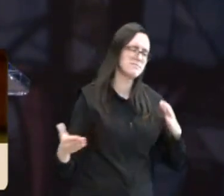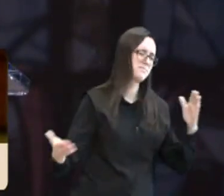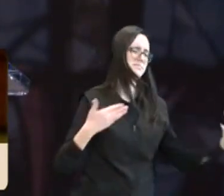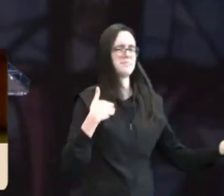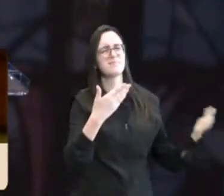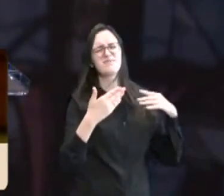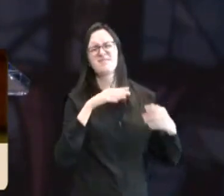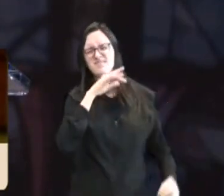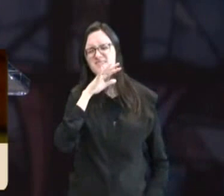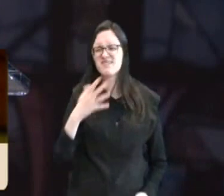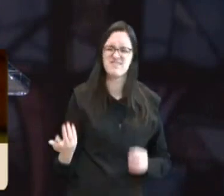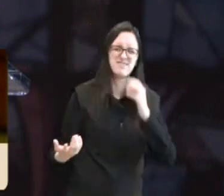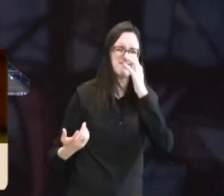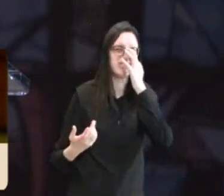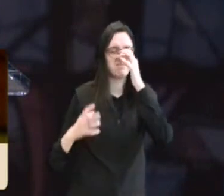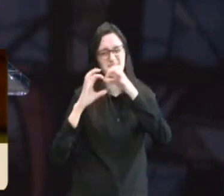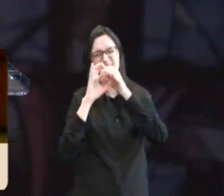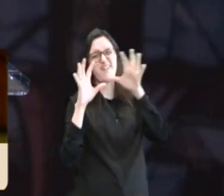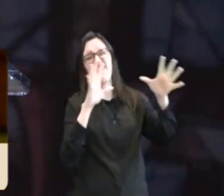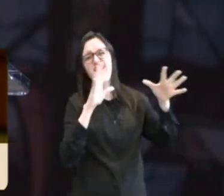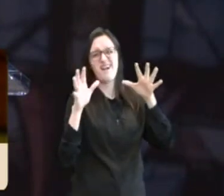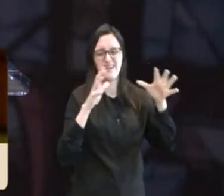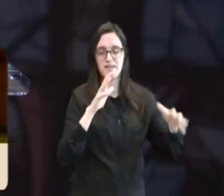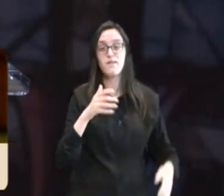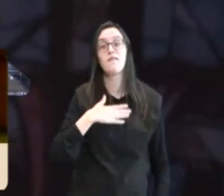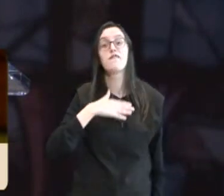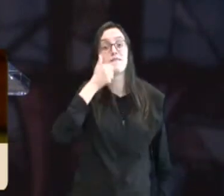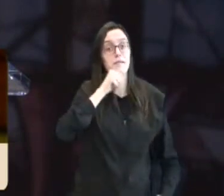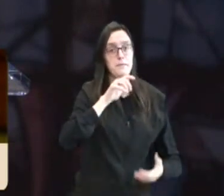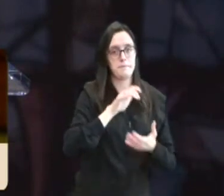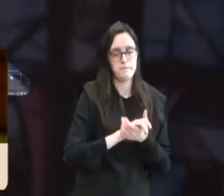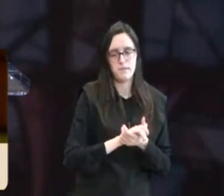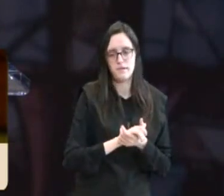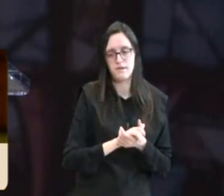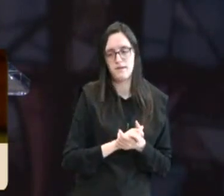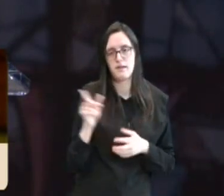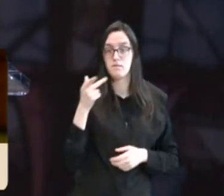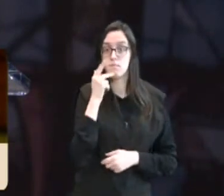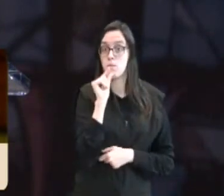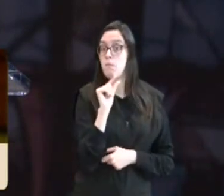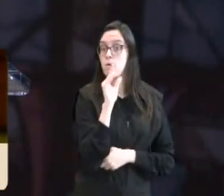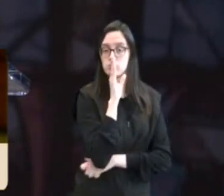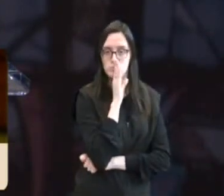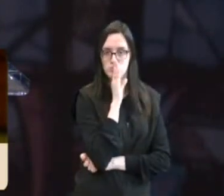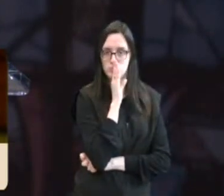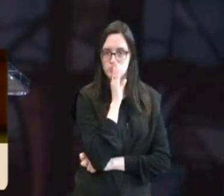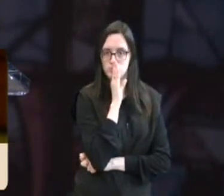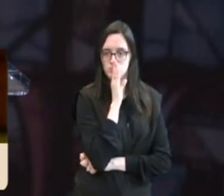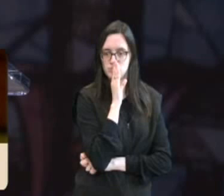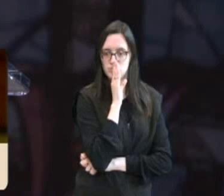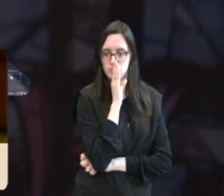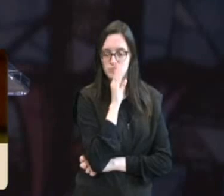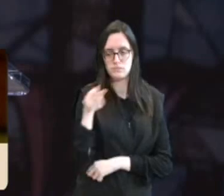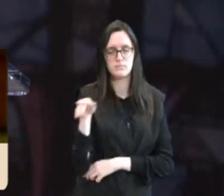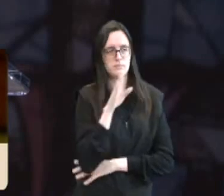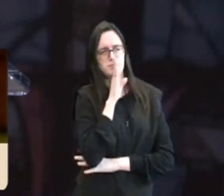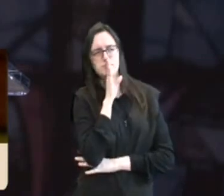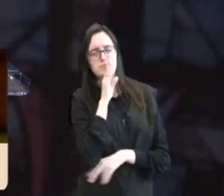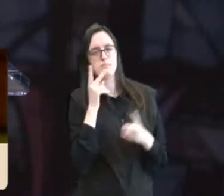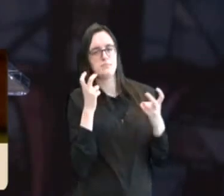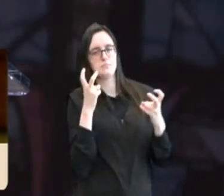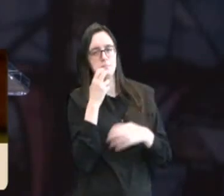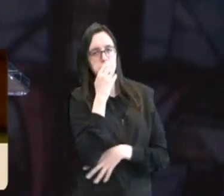negócio ruim, aquela desunião. Aí a minha esposa fala pouco, quem fala pouco acerta. Ela disse da palavra.